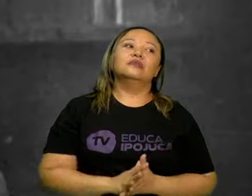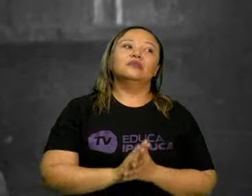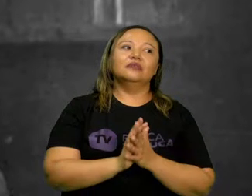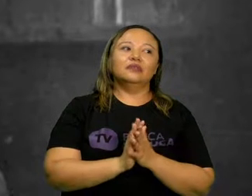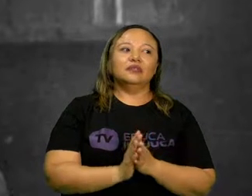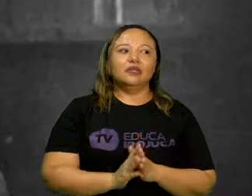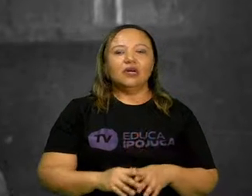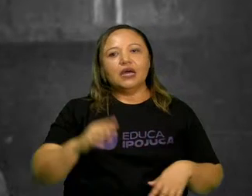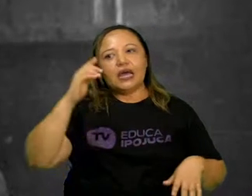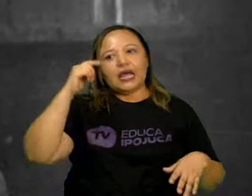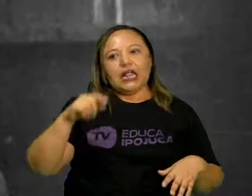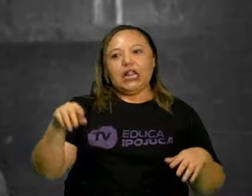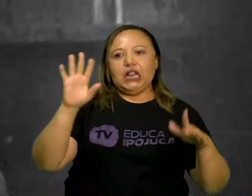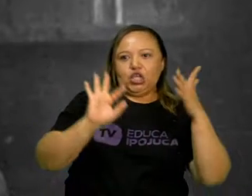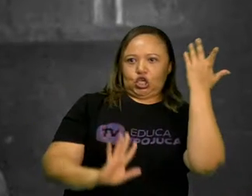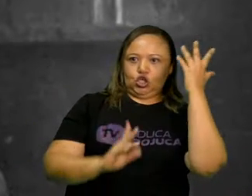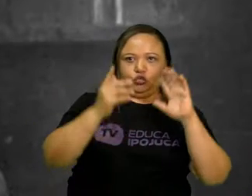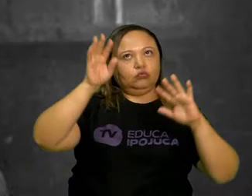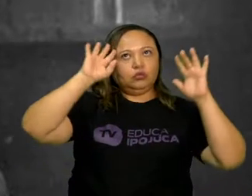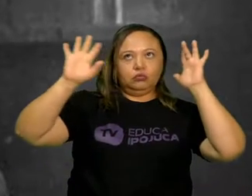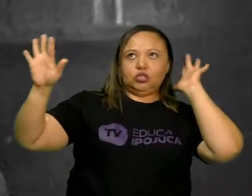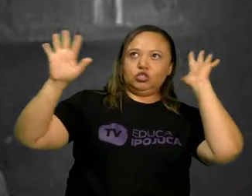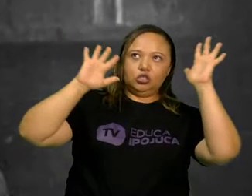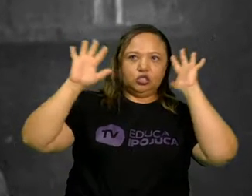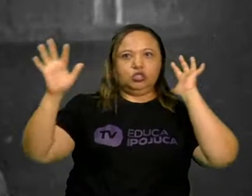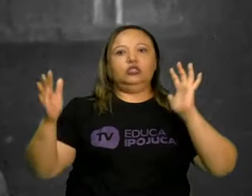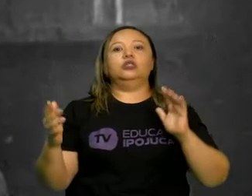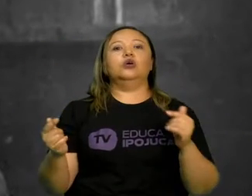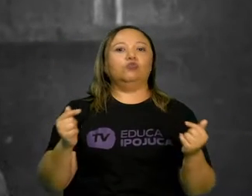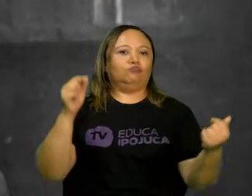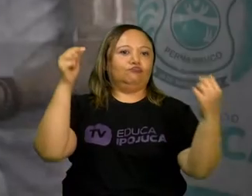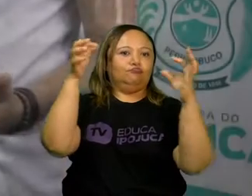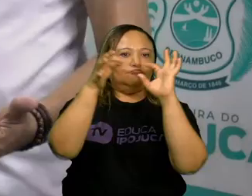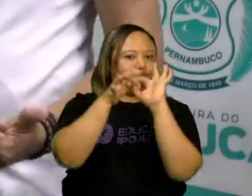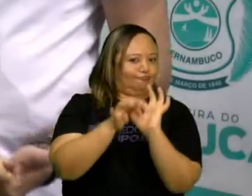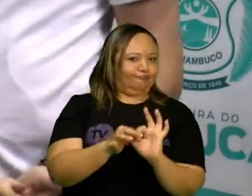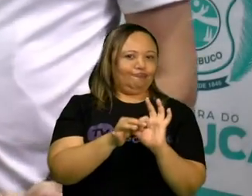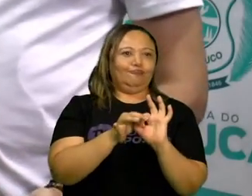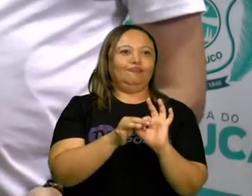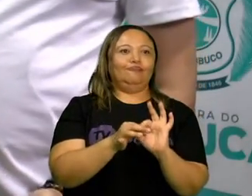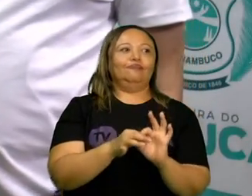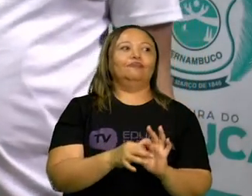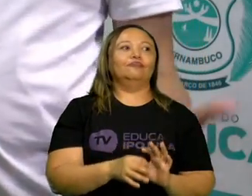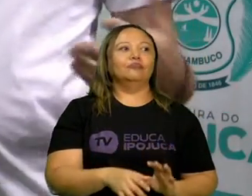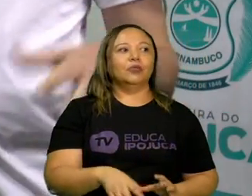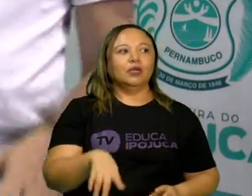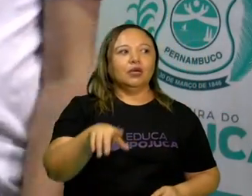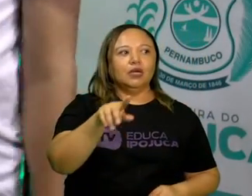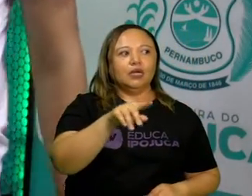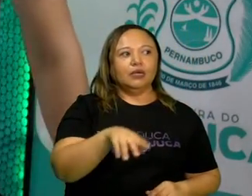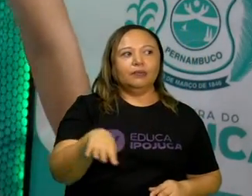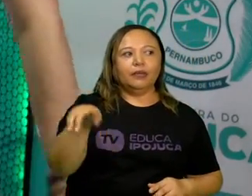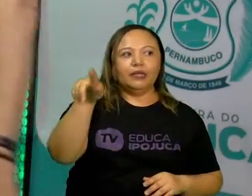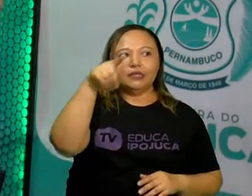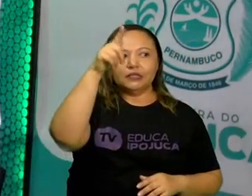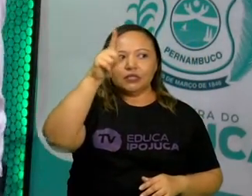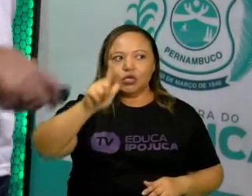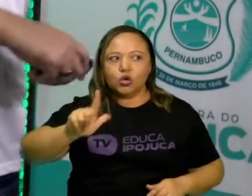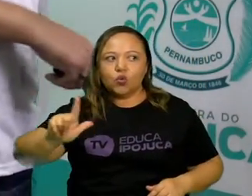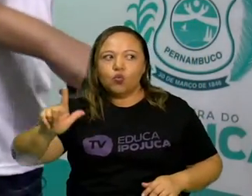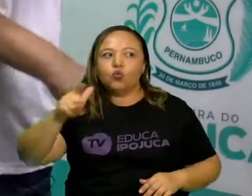Gesto e imaginação, grandes amigos. Este já é o Buster Keaton. Buster Keaton é